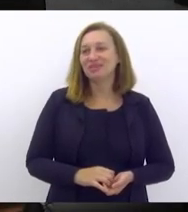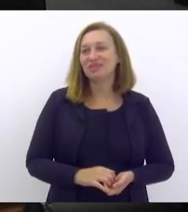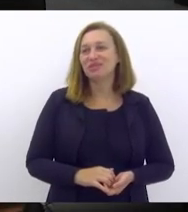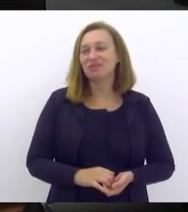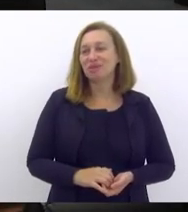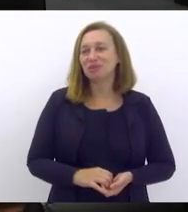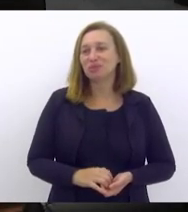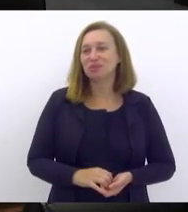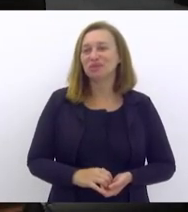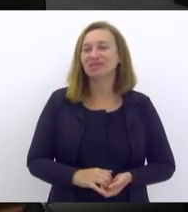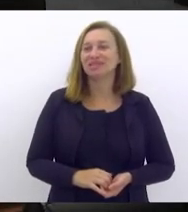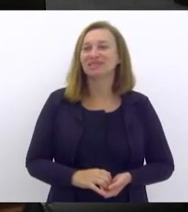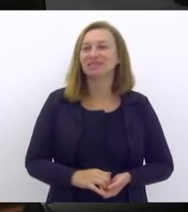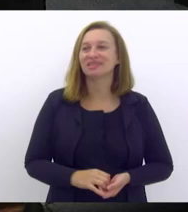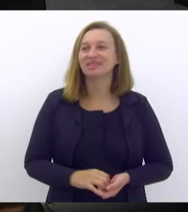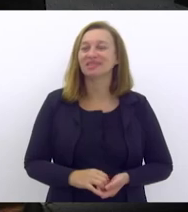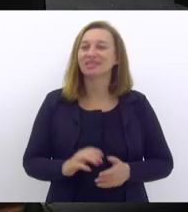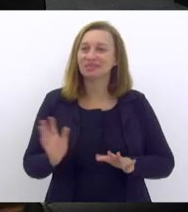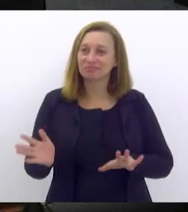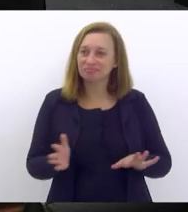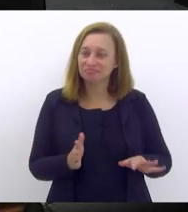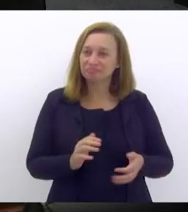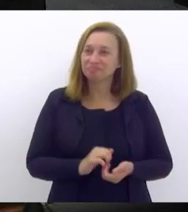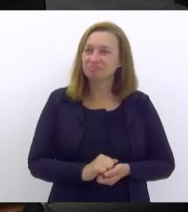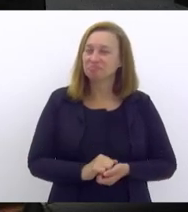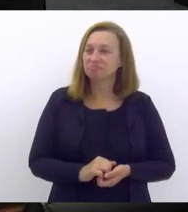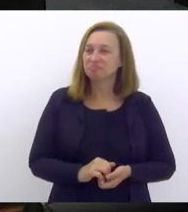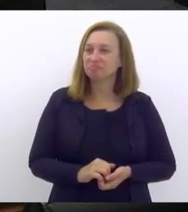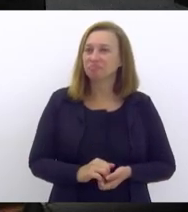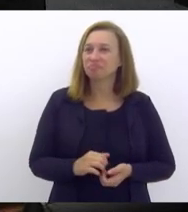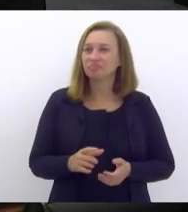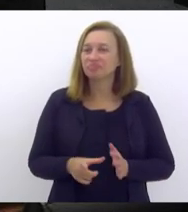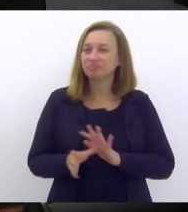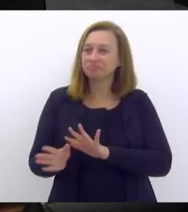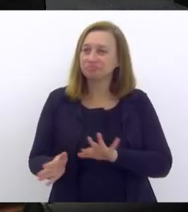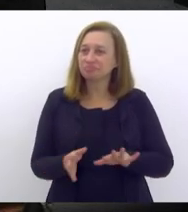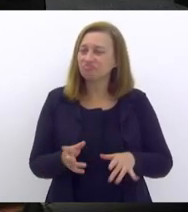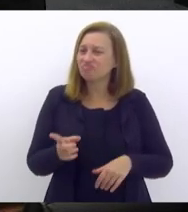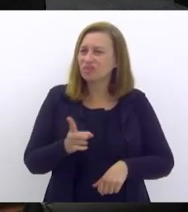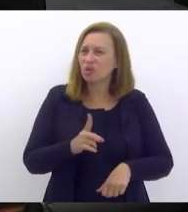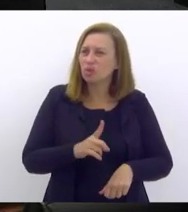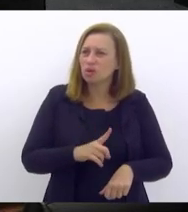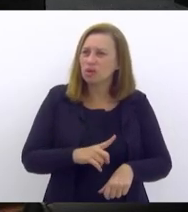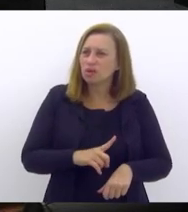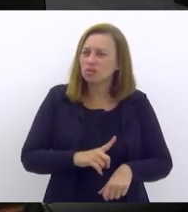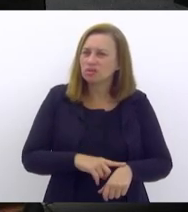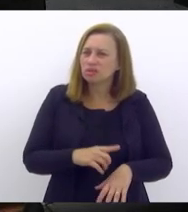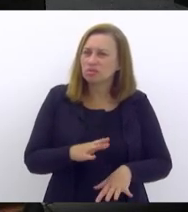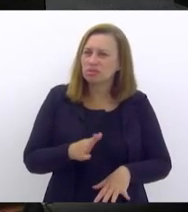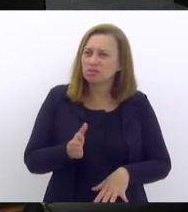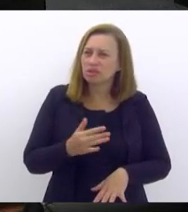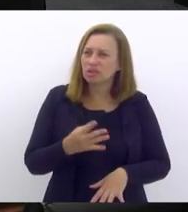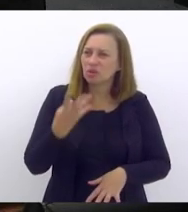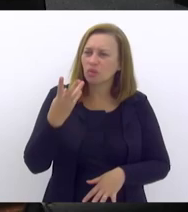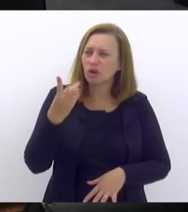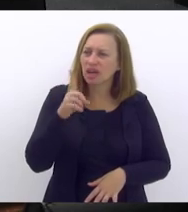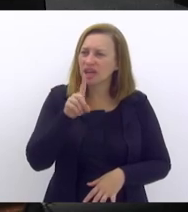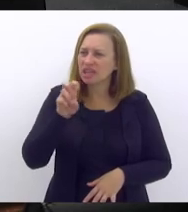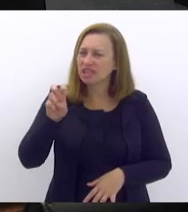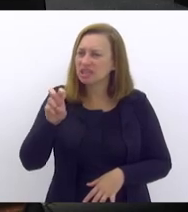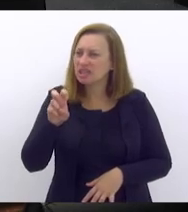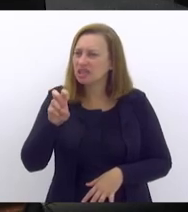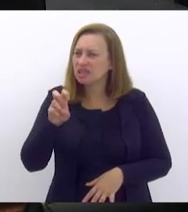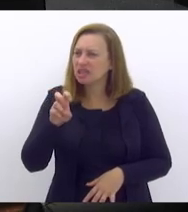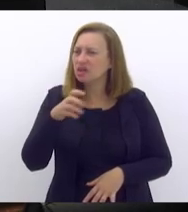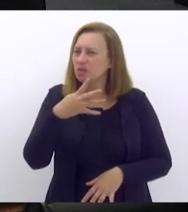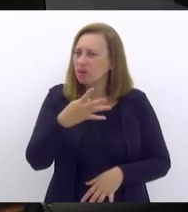Eu peço até agradecer ao deputado Anderson Moraes, há algum tempo, mais de 40 dias, que eu não estava aqui nessa casa, devido ao problema de saúde.